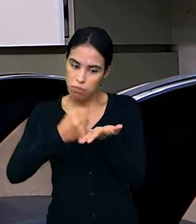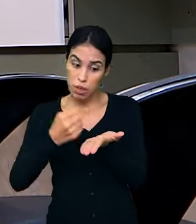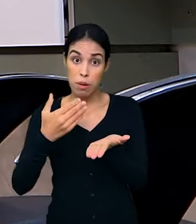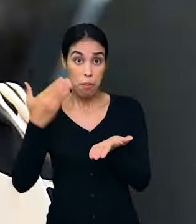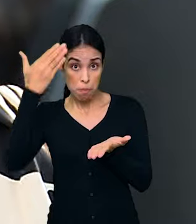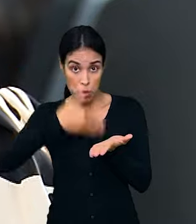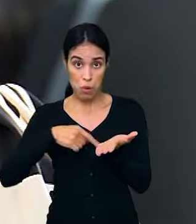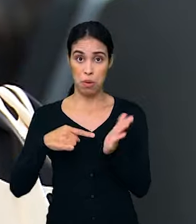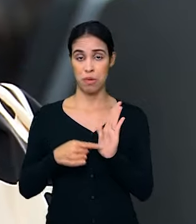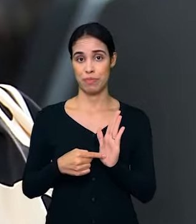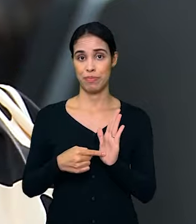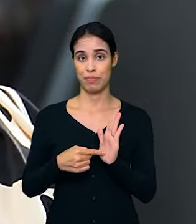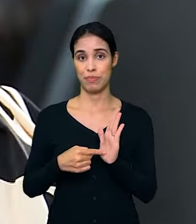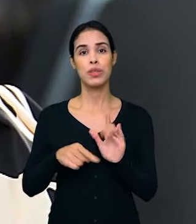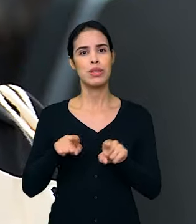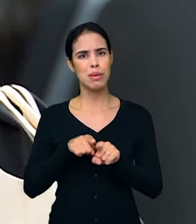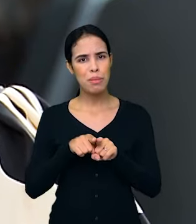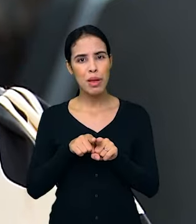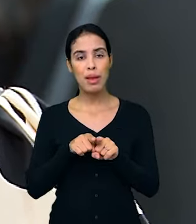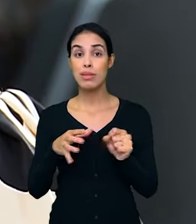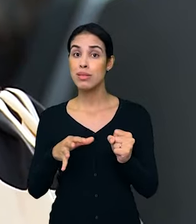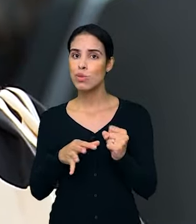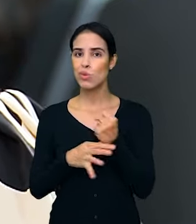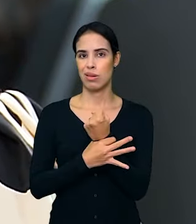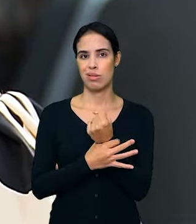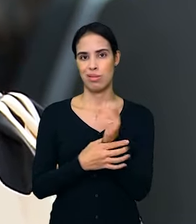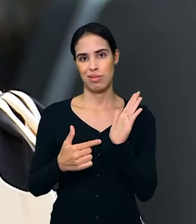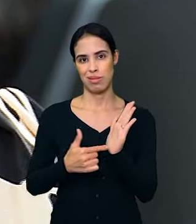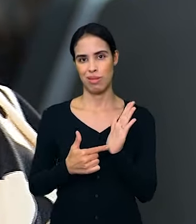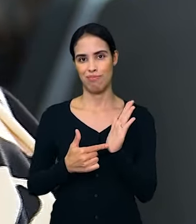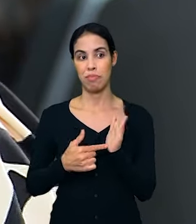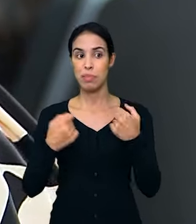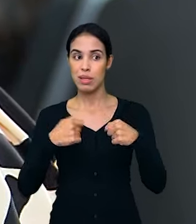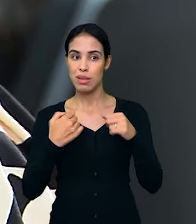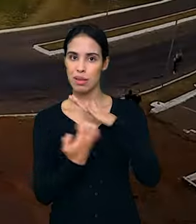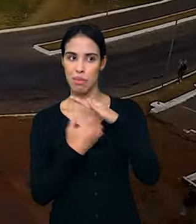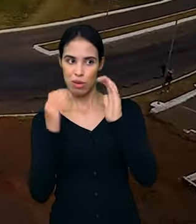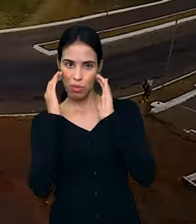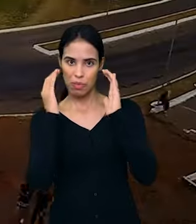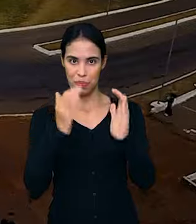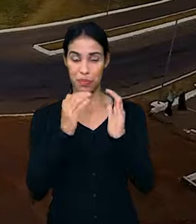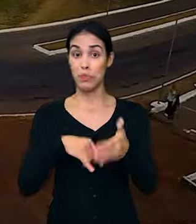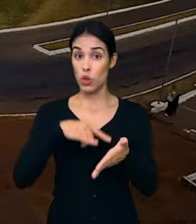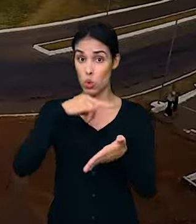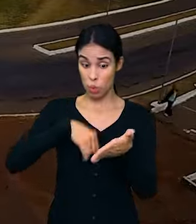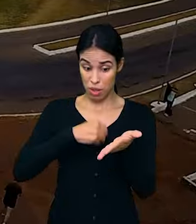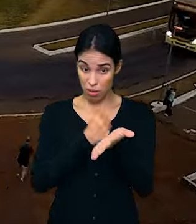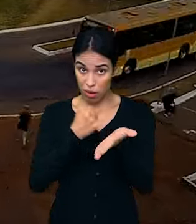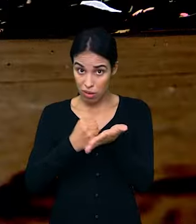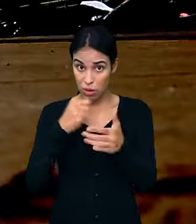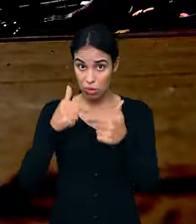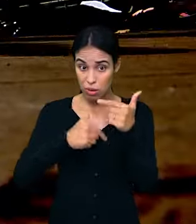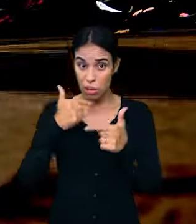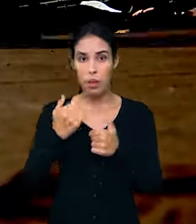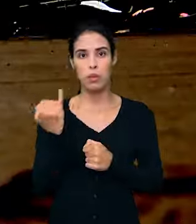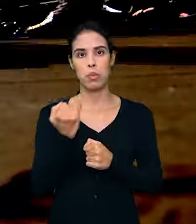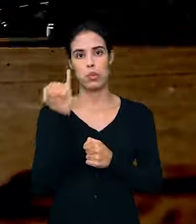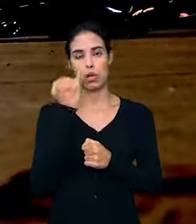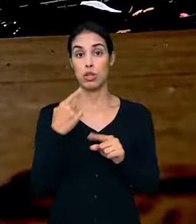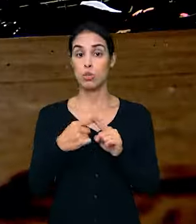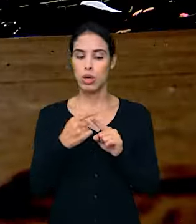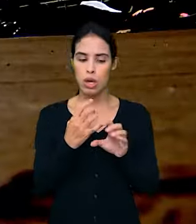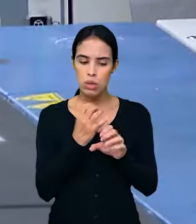de trabalho. Mas mais do que isso, ela também é um símbolo de garantias e de deveres. O documento é também um importante